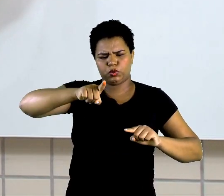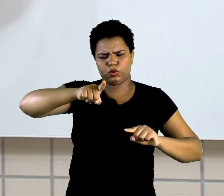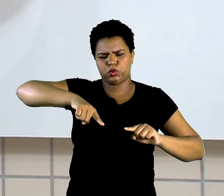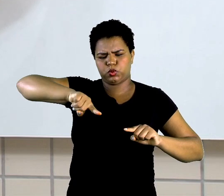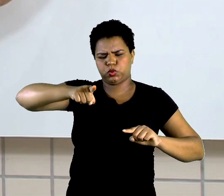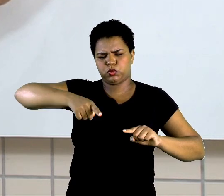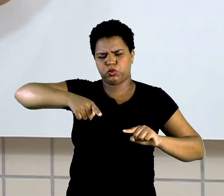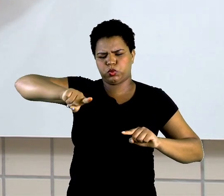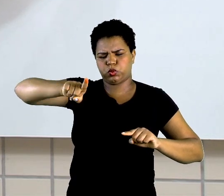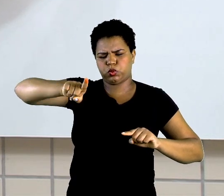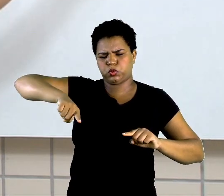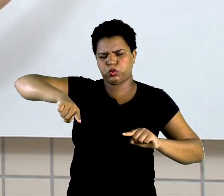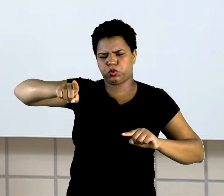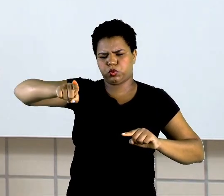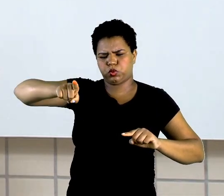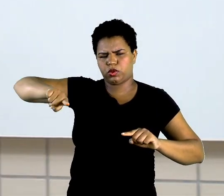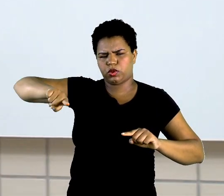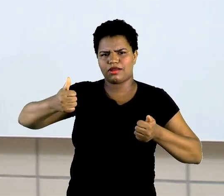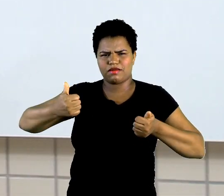próximas à outra.